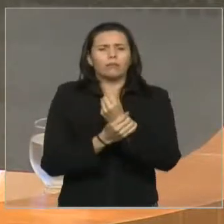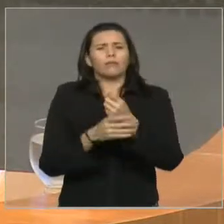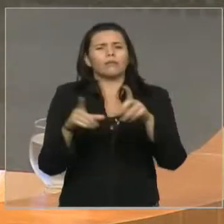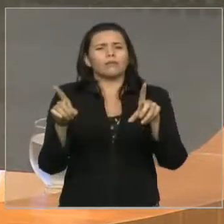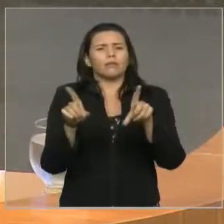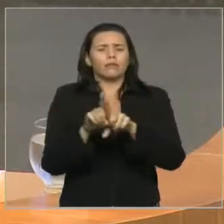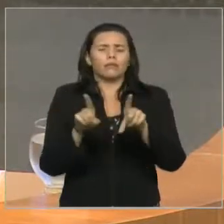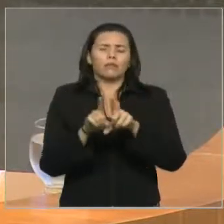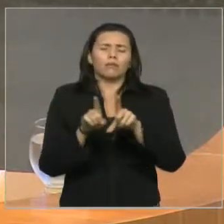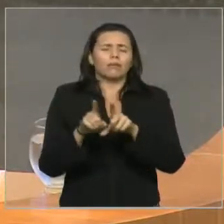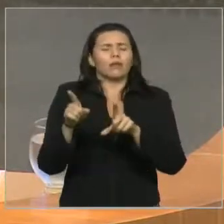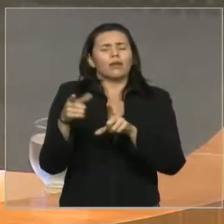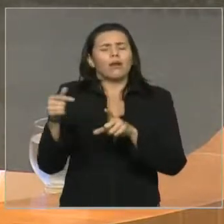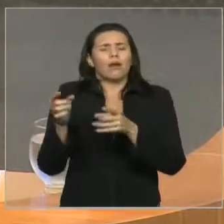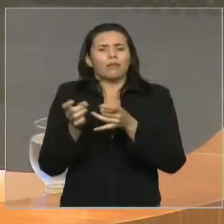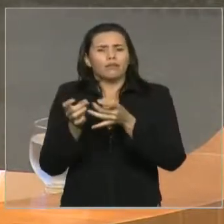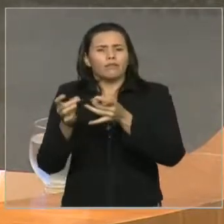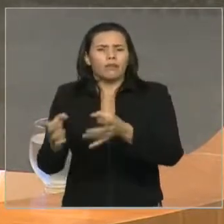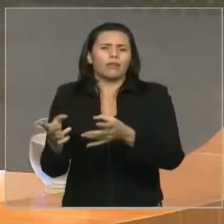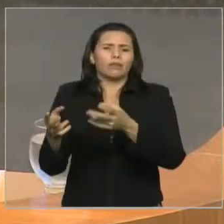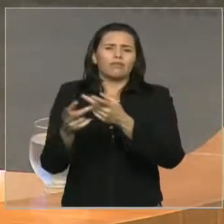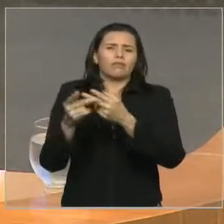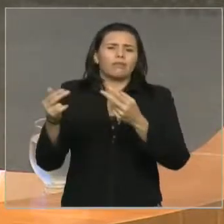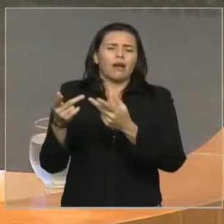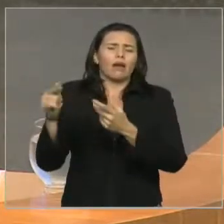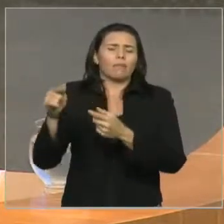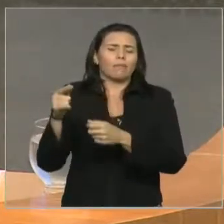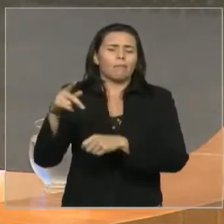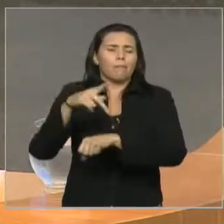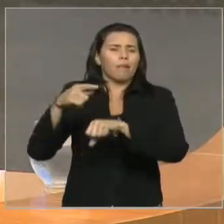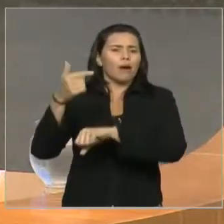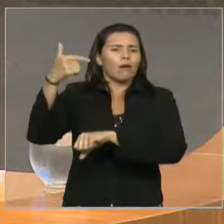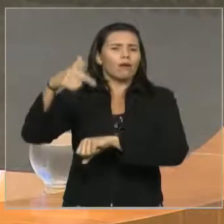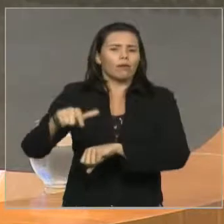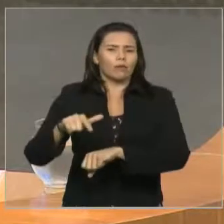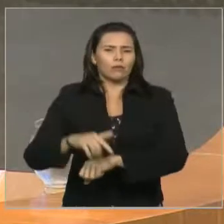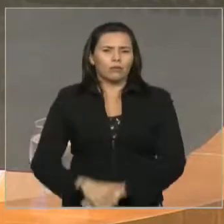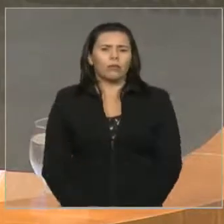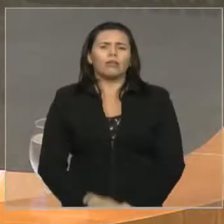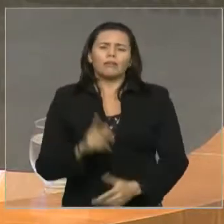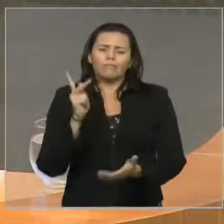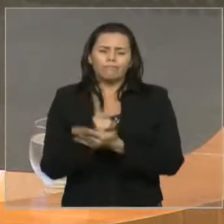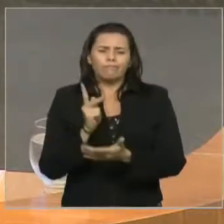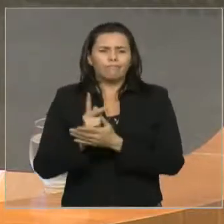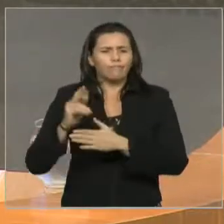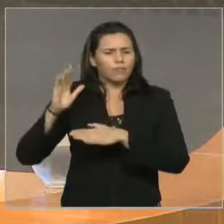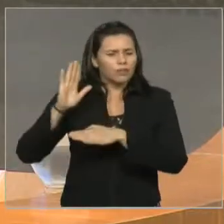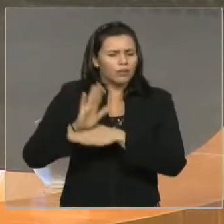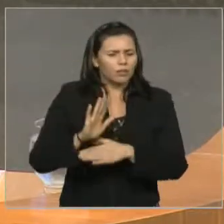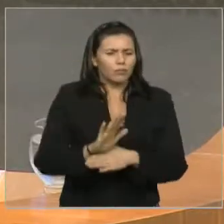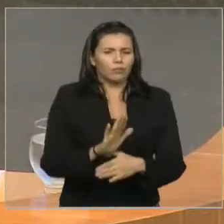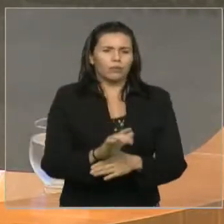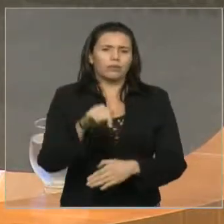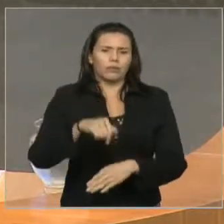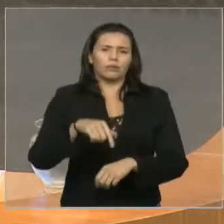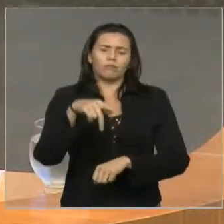exterior, contribuindo para a qualidade do ambiente de negócios e a competitividade do